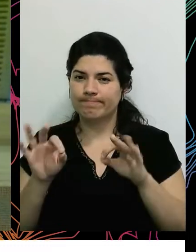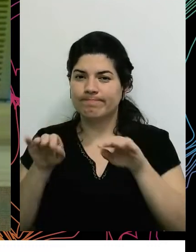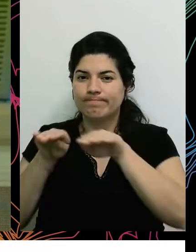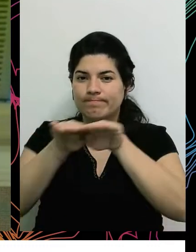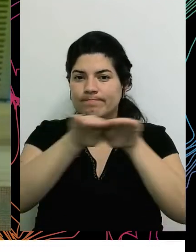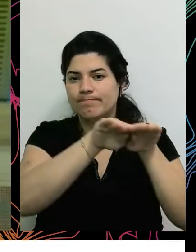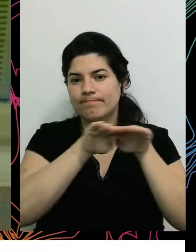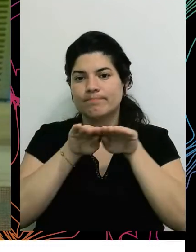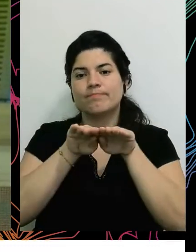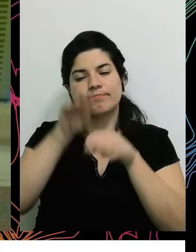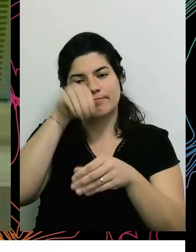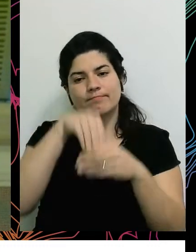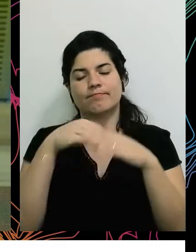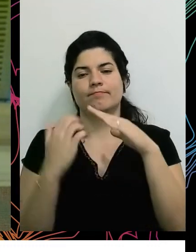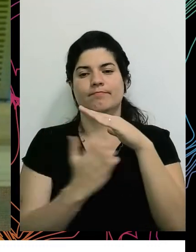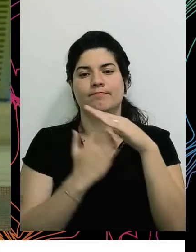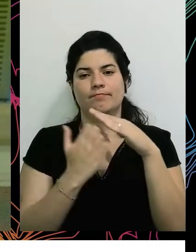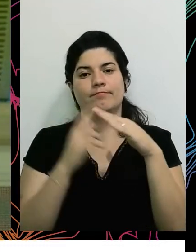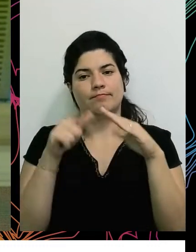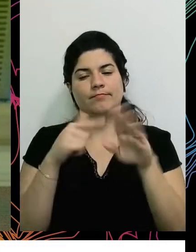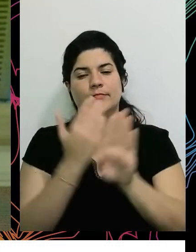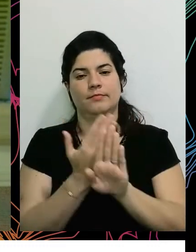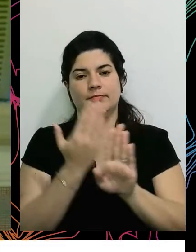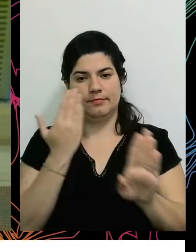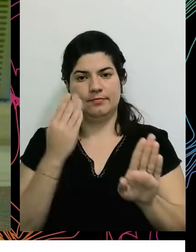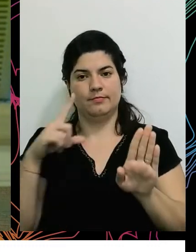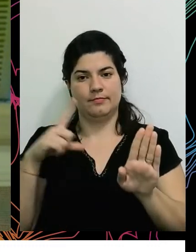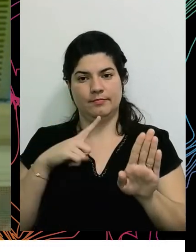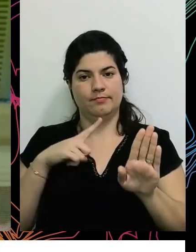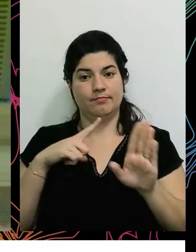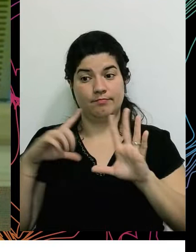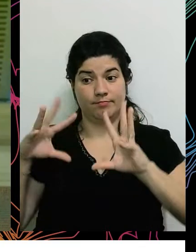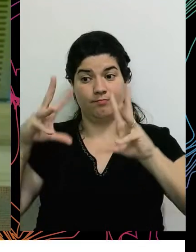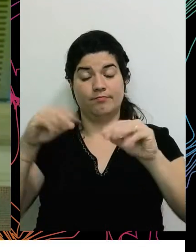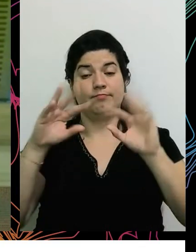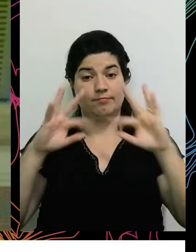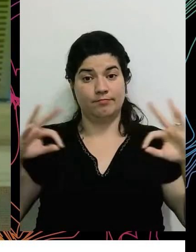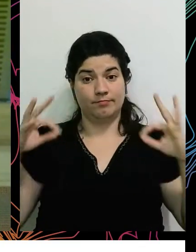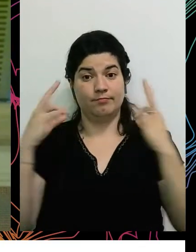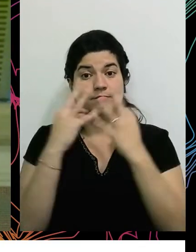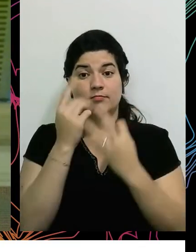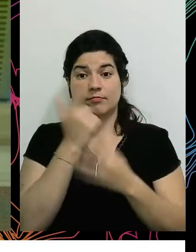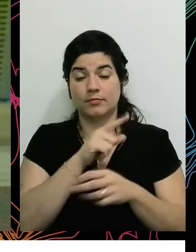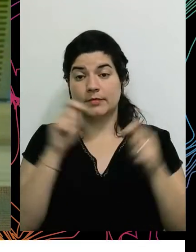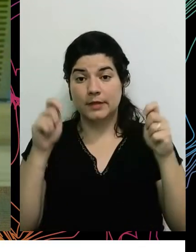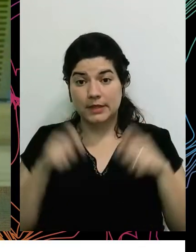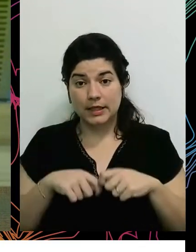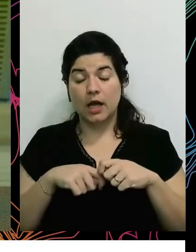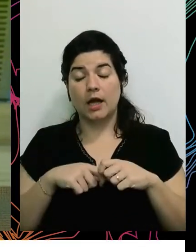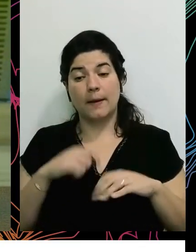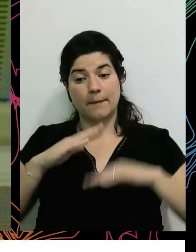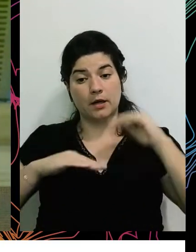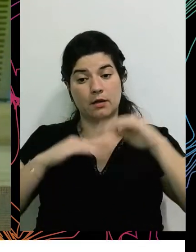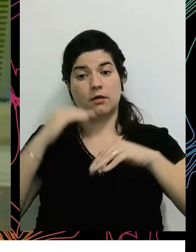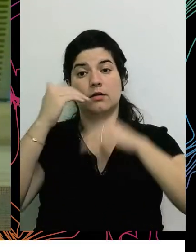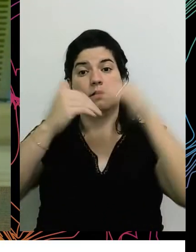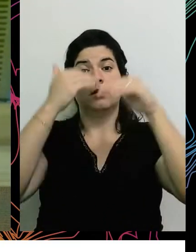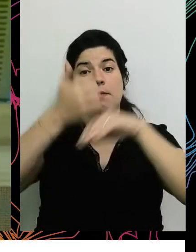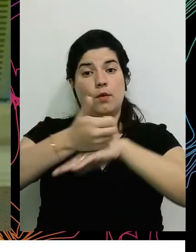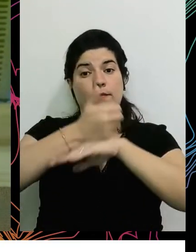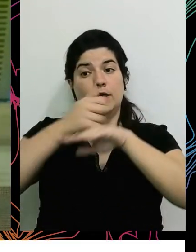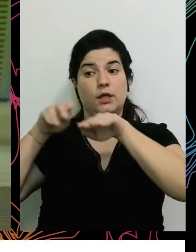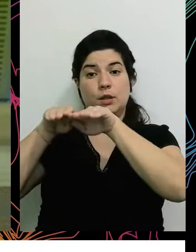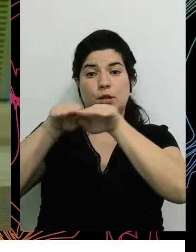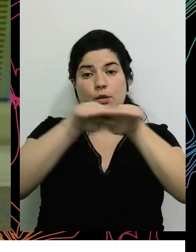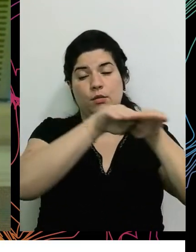Equinor, como a licença parental global, muda todo porque permite conciliar e se desenvolver profissionalmente de um jeito igualitário sem